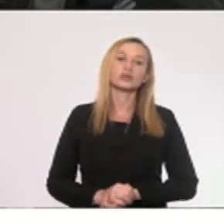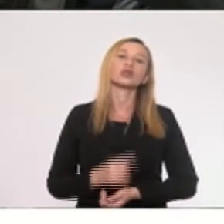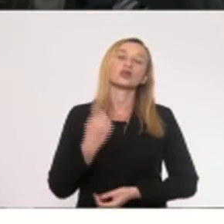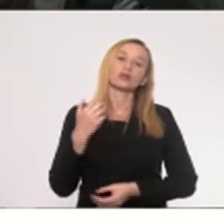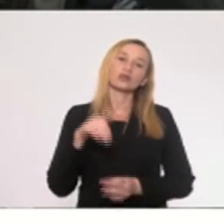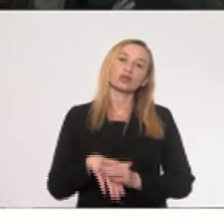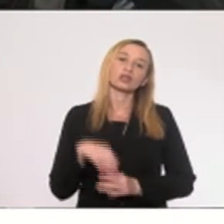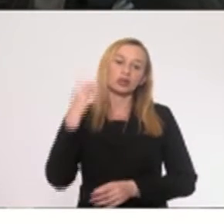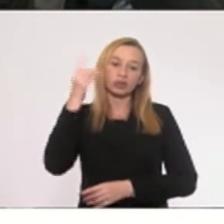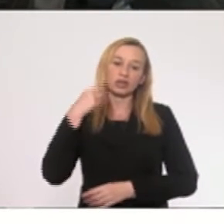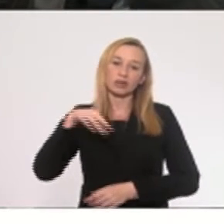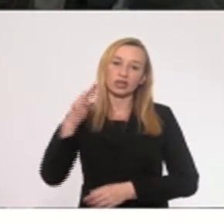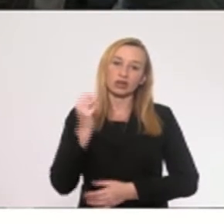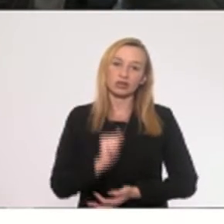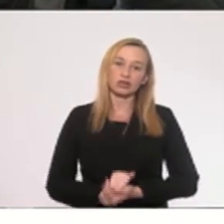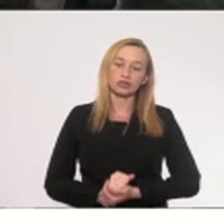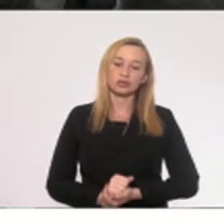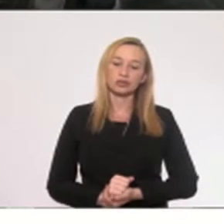Marta Rocha?